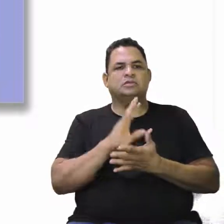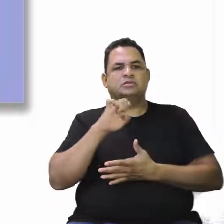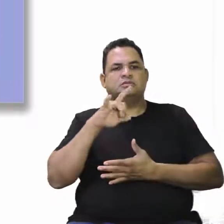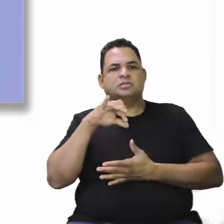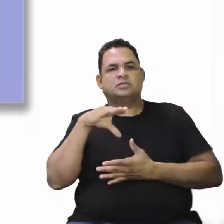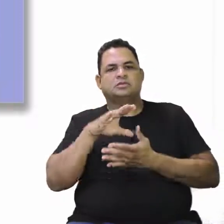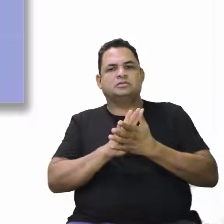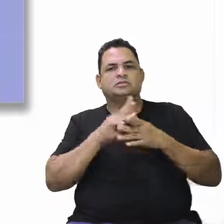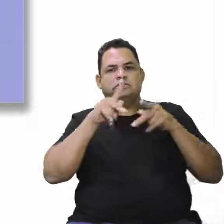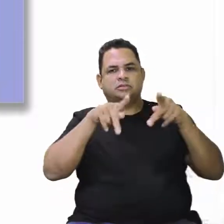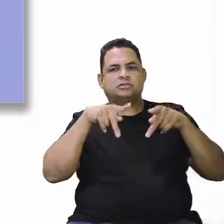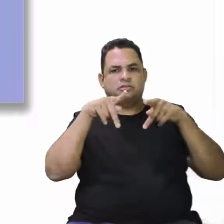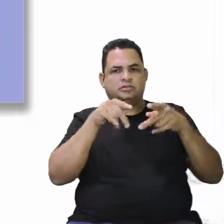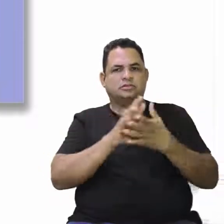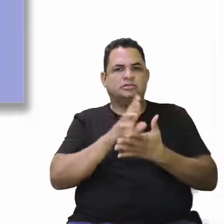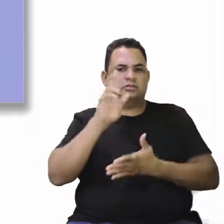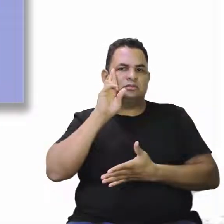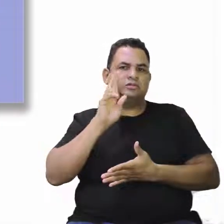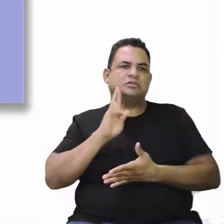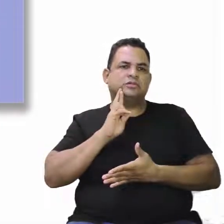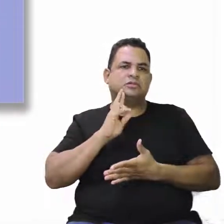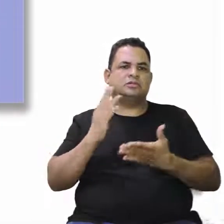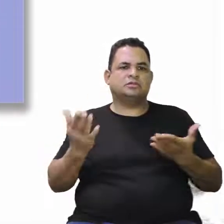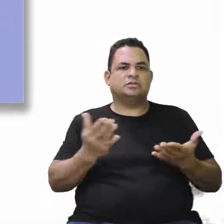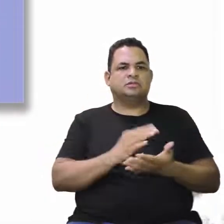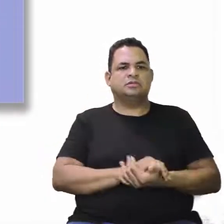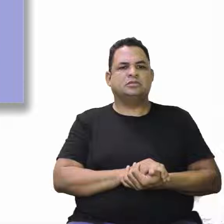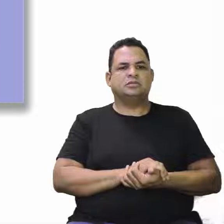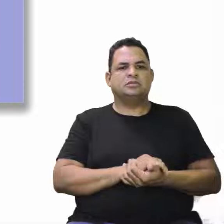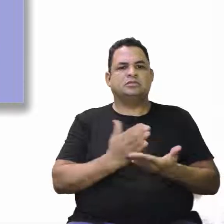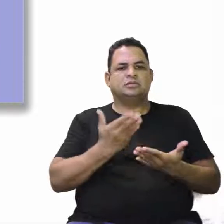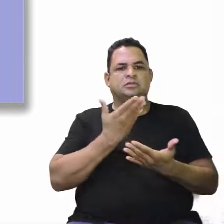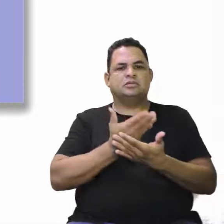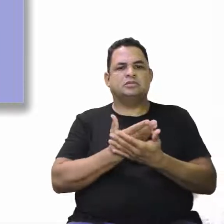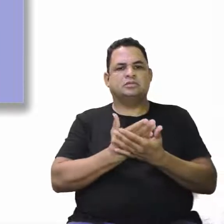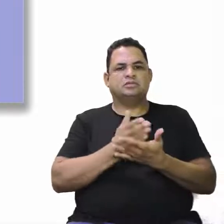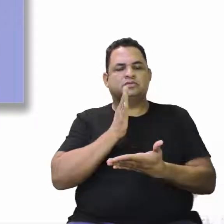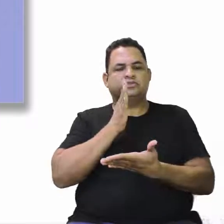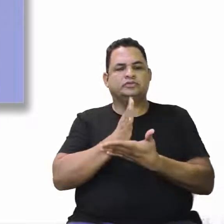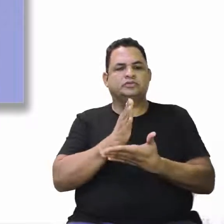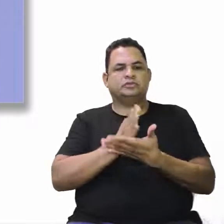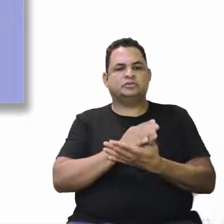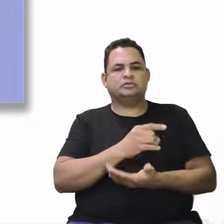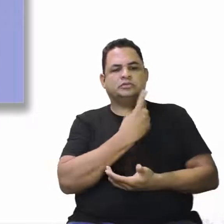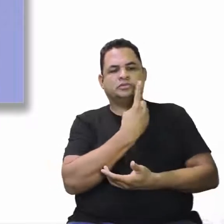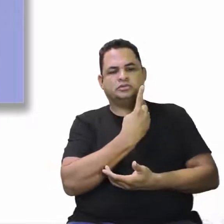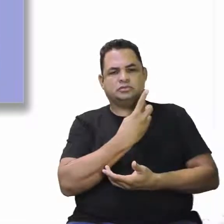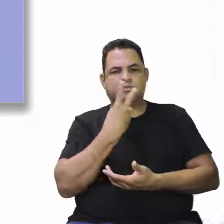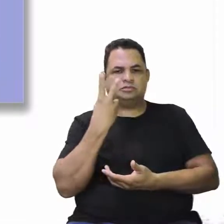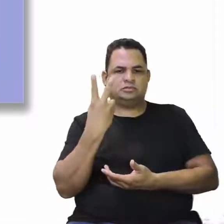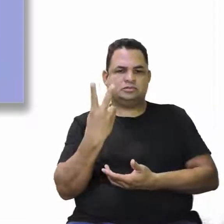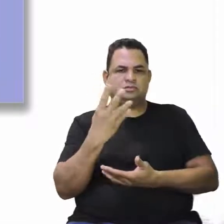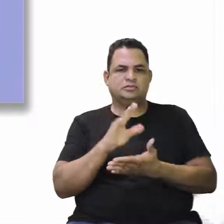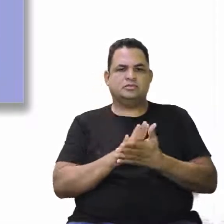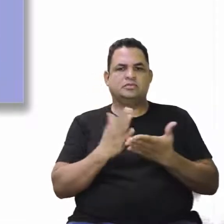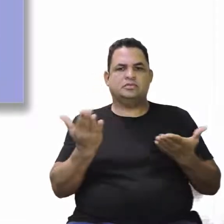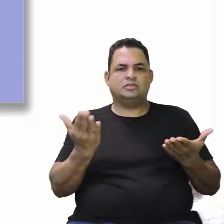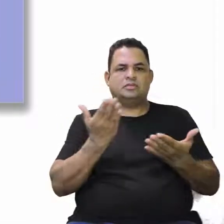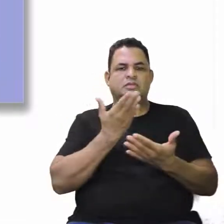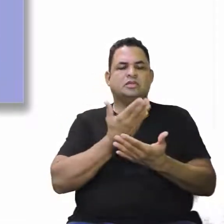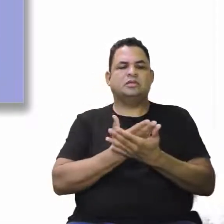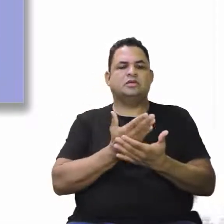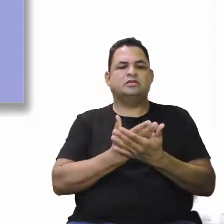aspectos populacionais de Rondônia. E essa aula é dividida na parte 1 e parte 2, que é a nossa